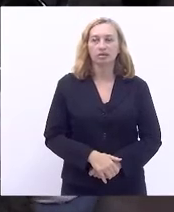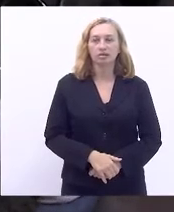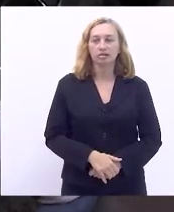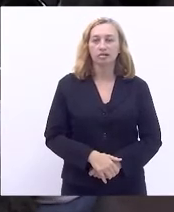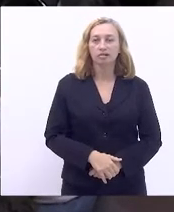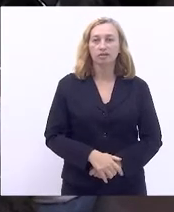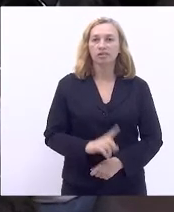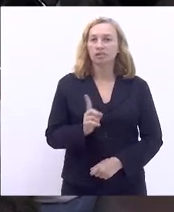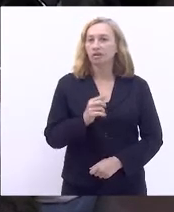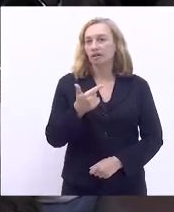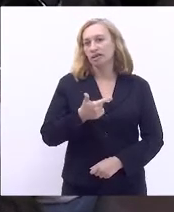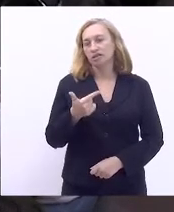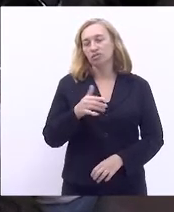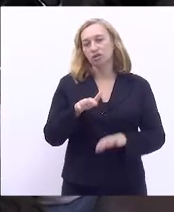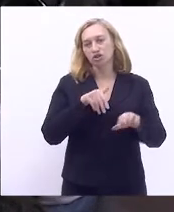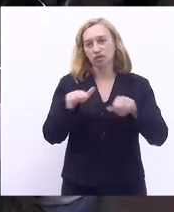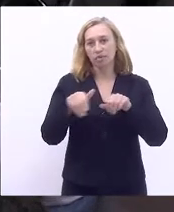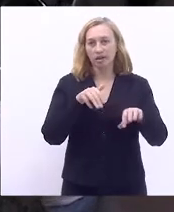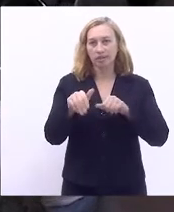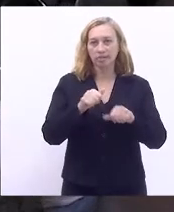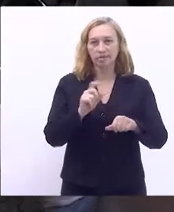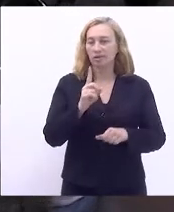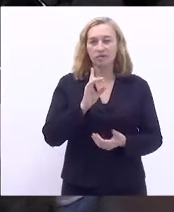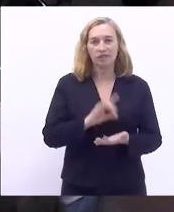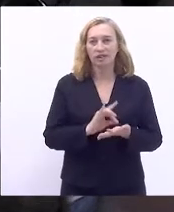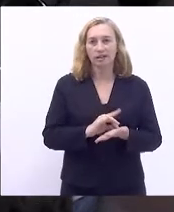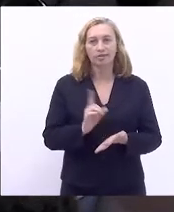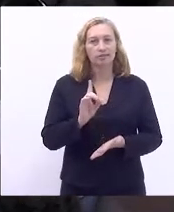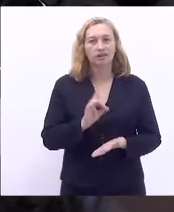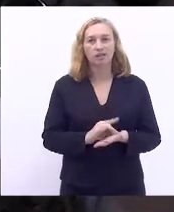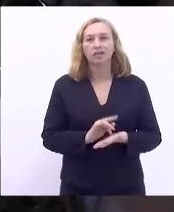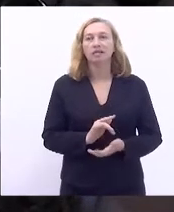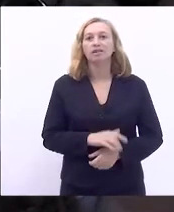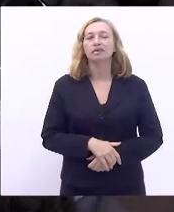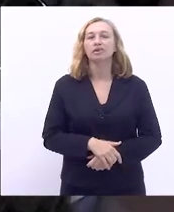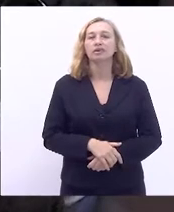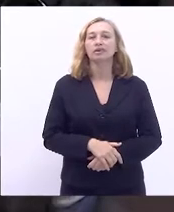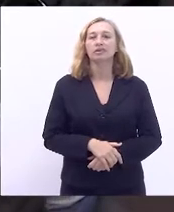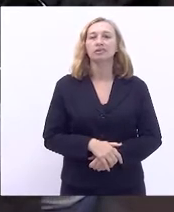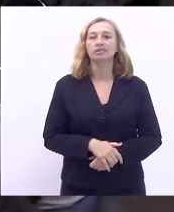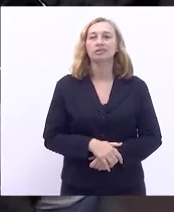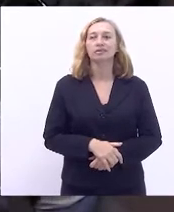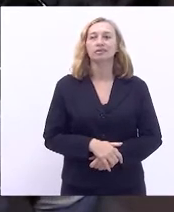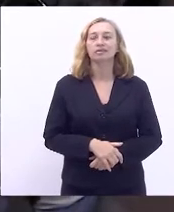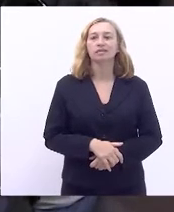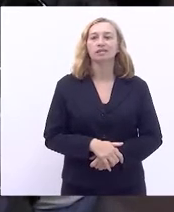Não, é a segunda. Não é verdade. Não é verdade.